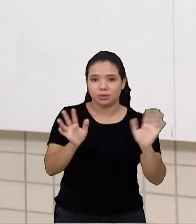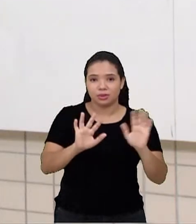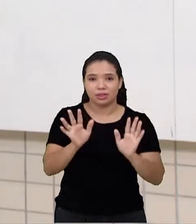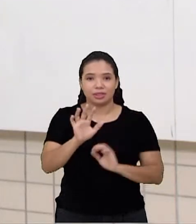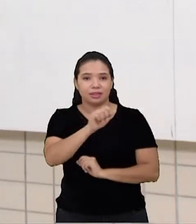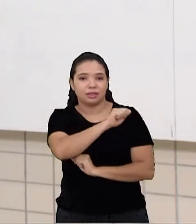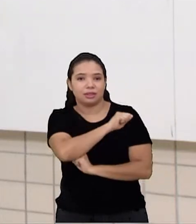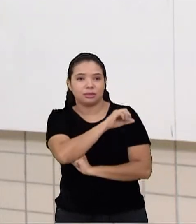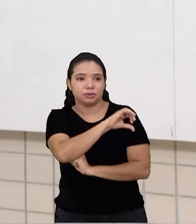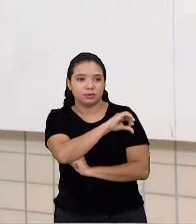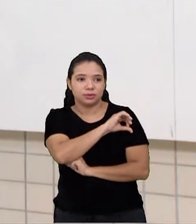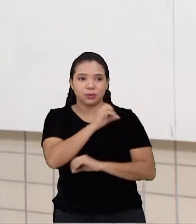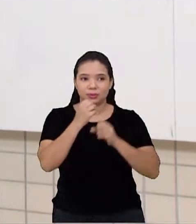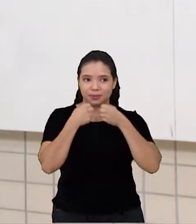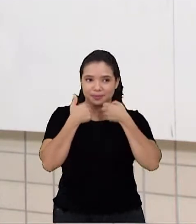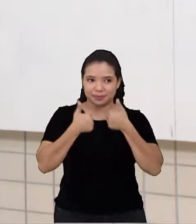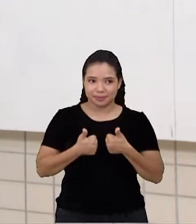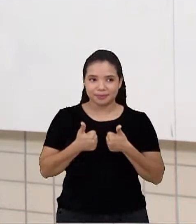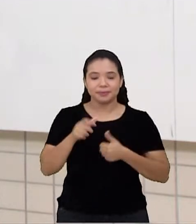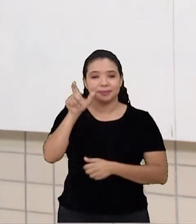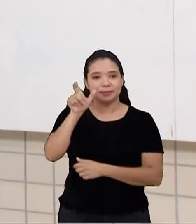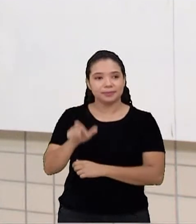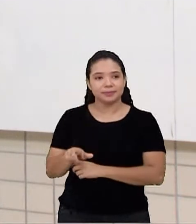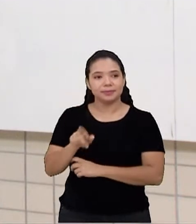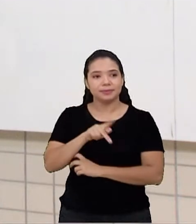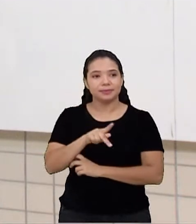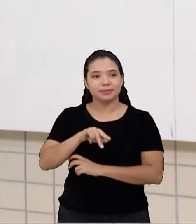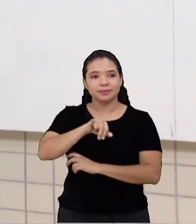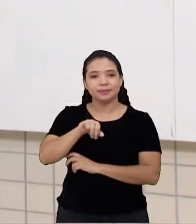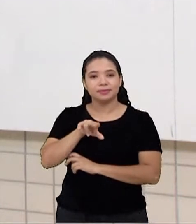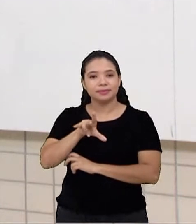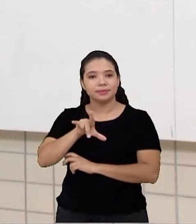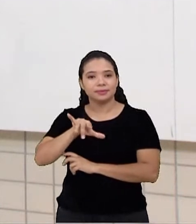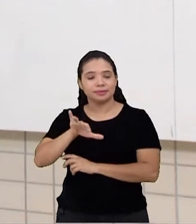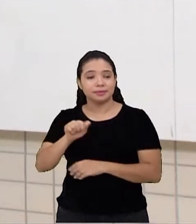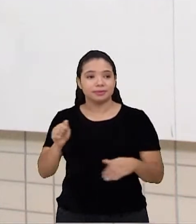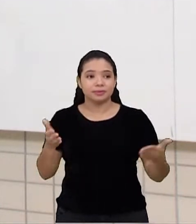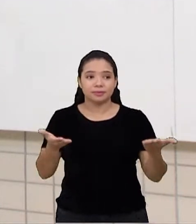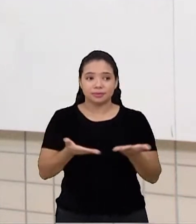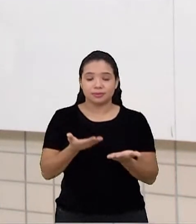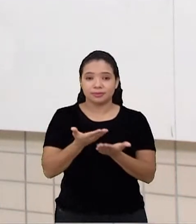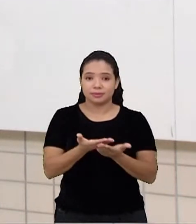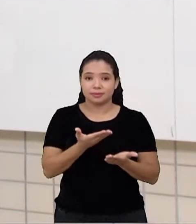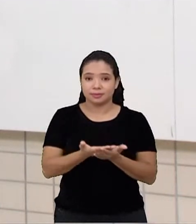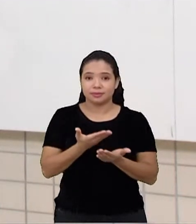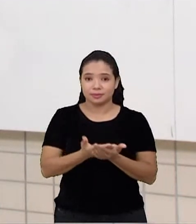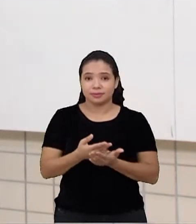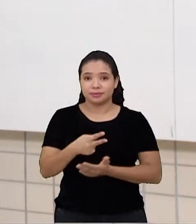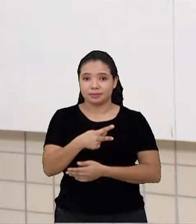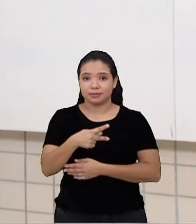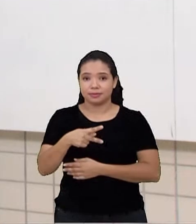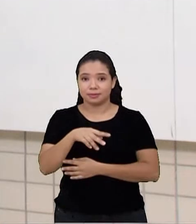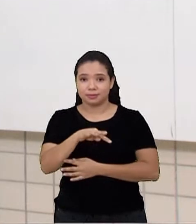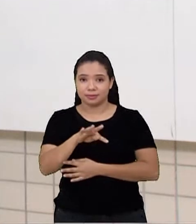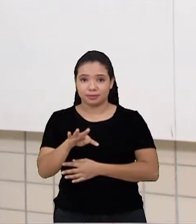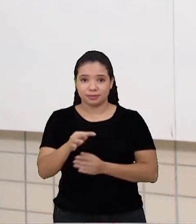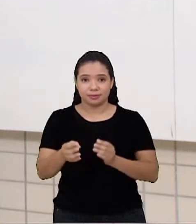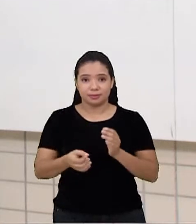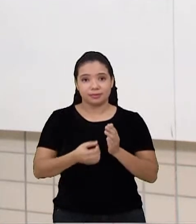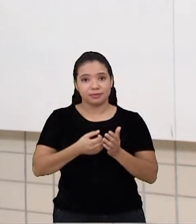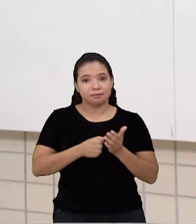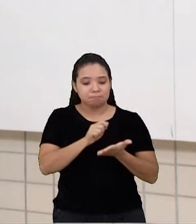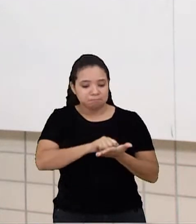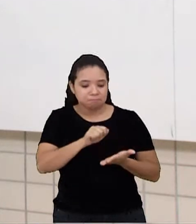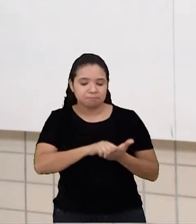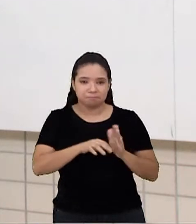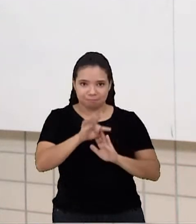nono ano, tudo bem? Sou a professora Júlia Carla. Hoje a nossa aula será de pesquisa e produção textual. Estamos na quarta aula